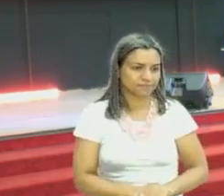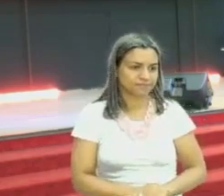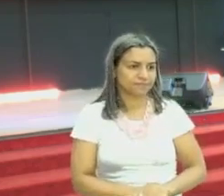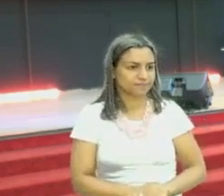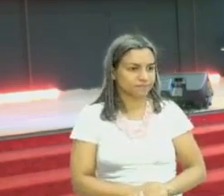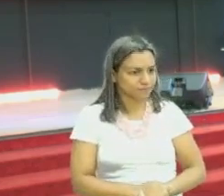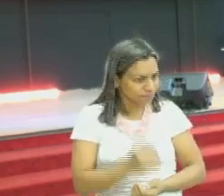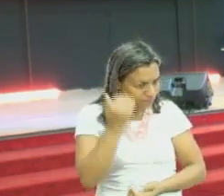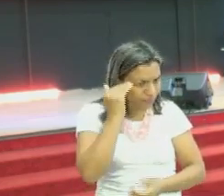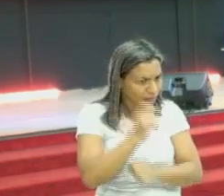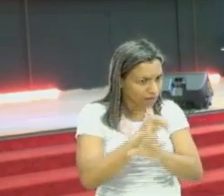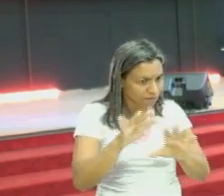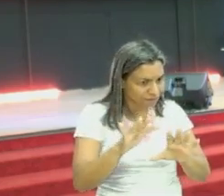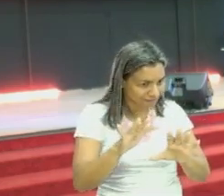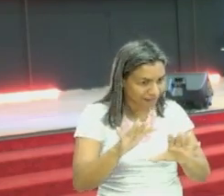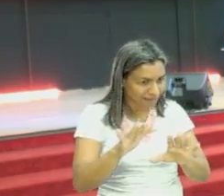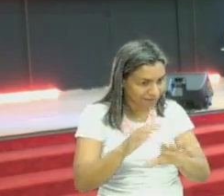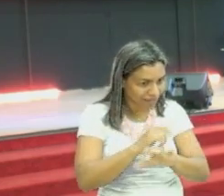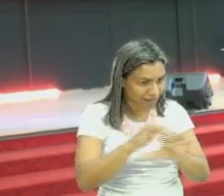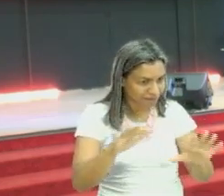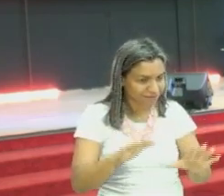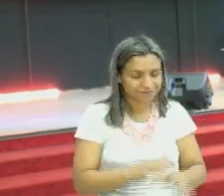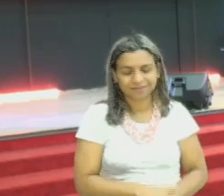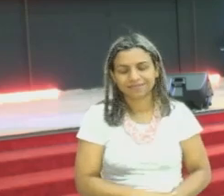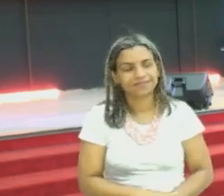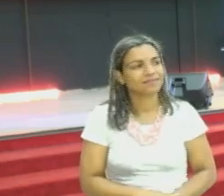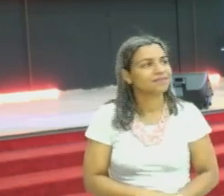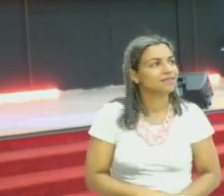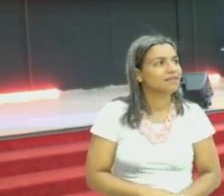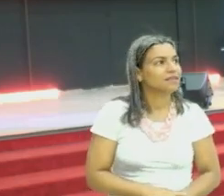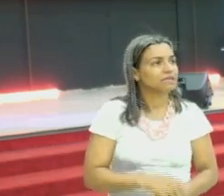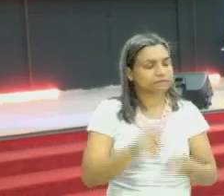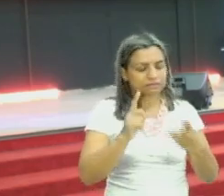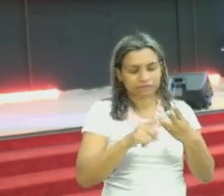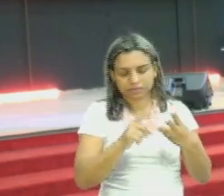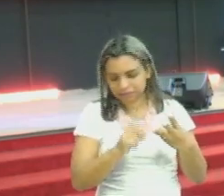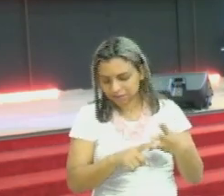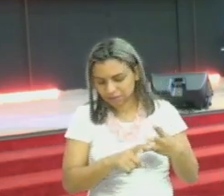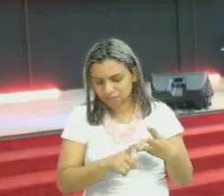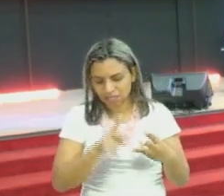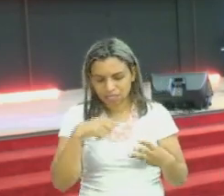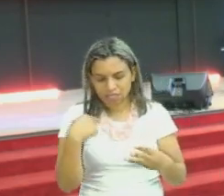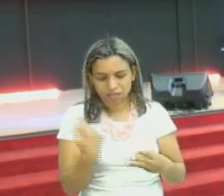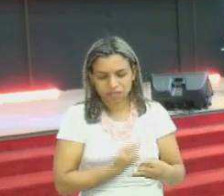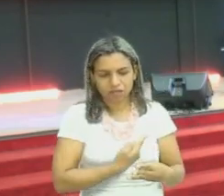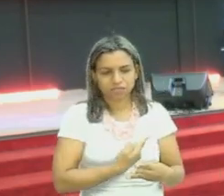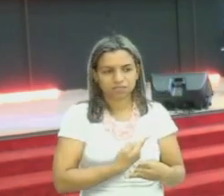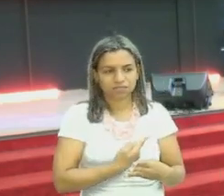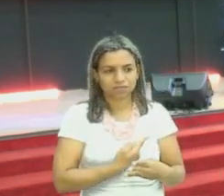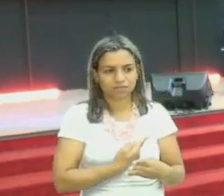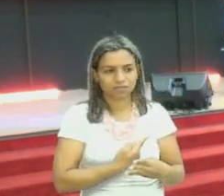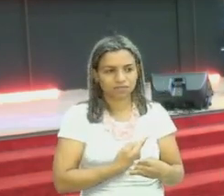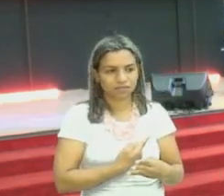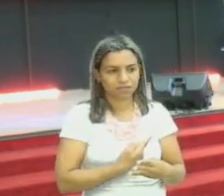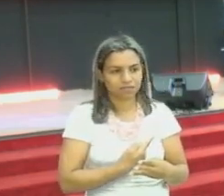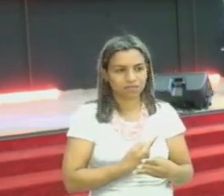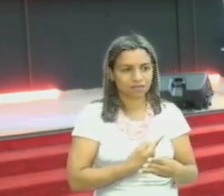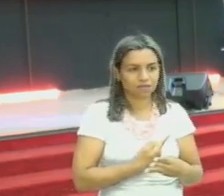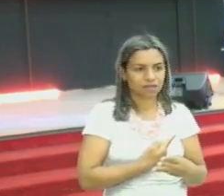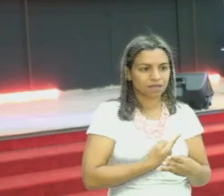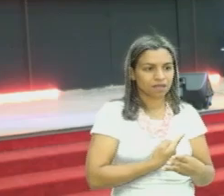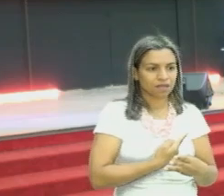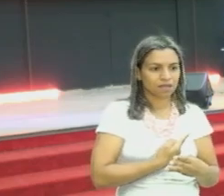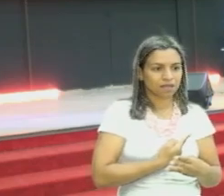me entendem, digam amém. Terceiro lugar, nós devemos